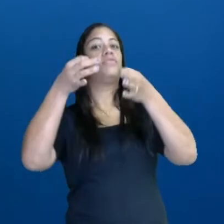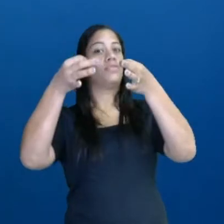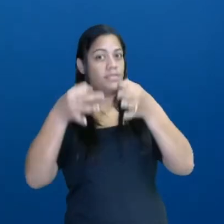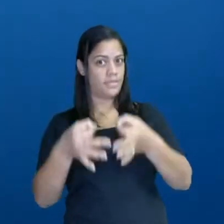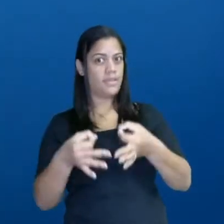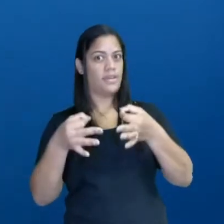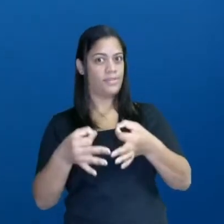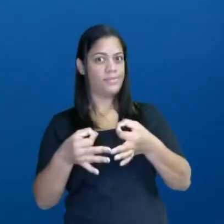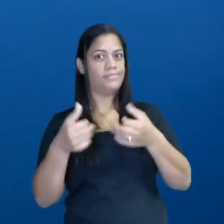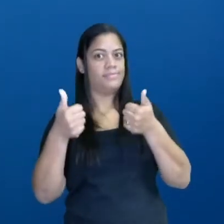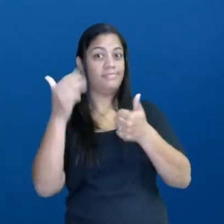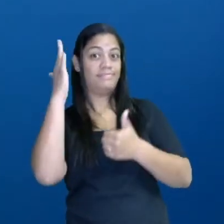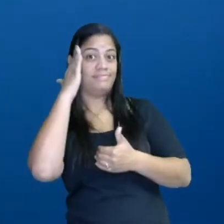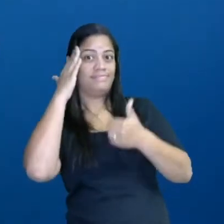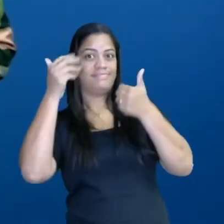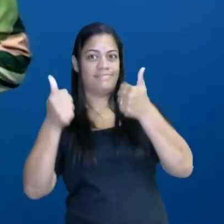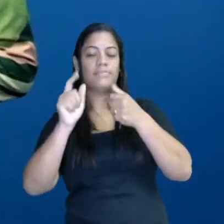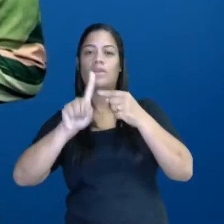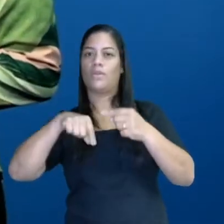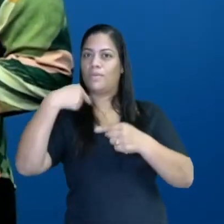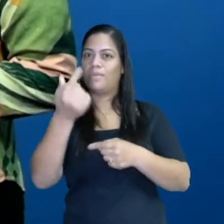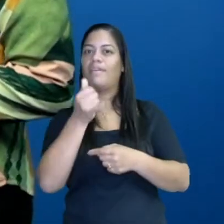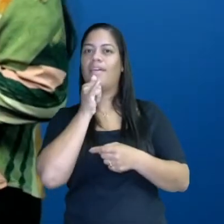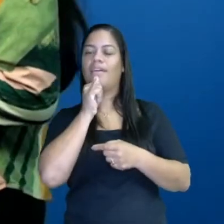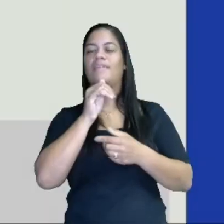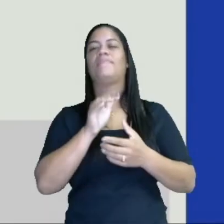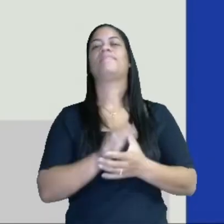pessoal? Certinho? Então vamos para o próximo.